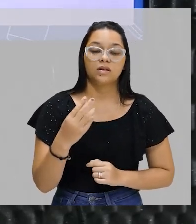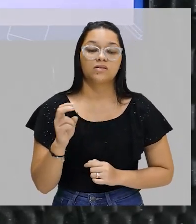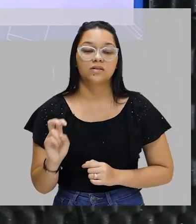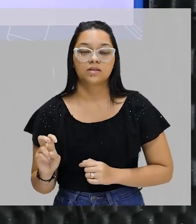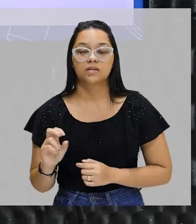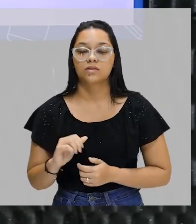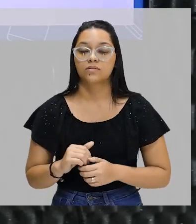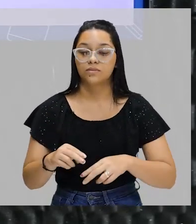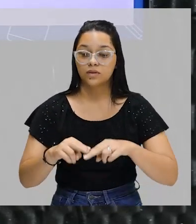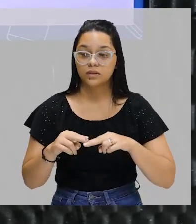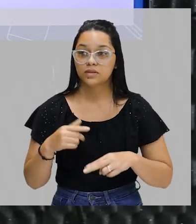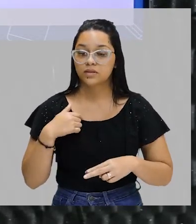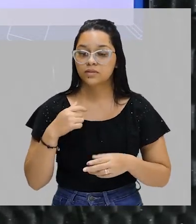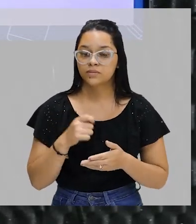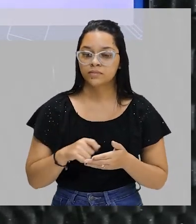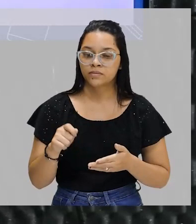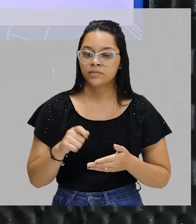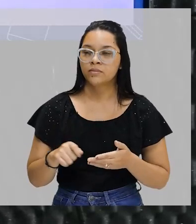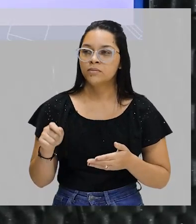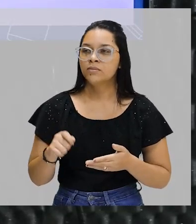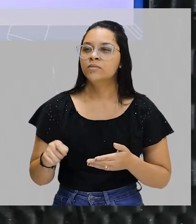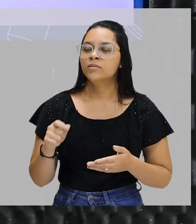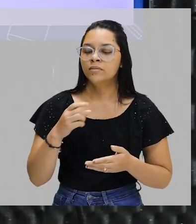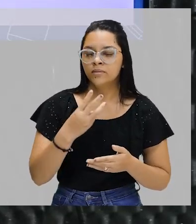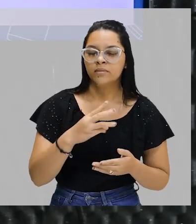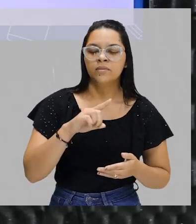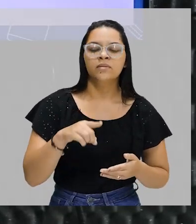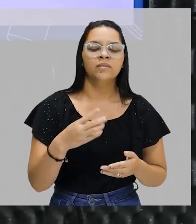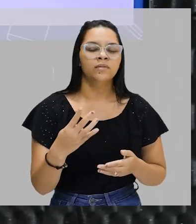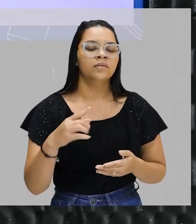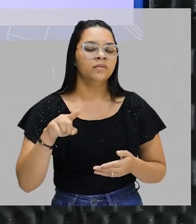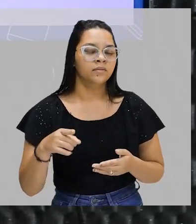5. Por isso que eu vou escrever como